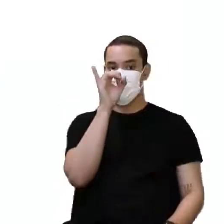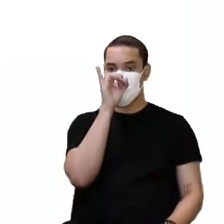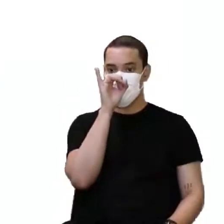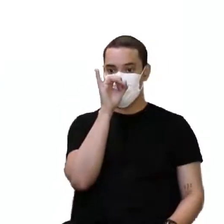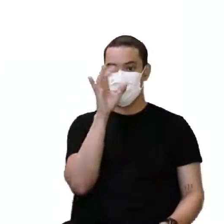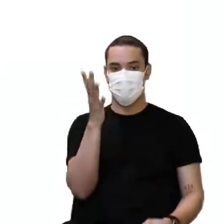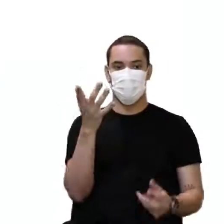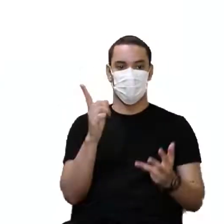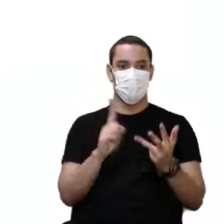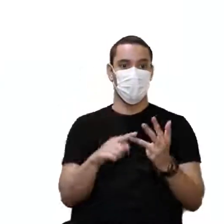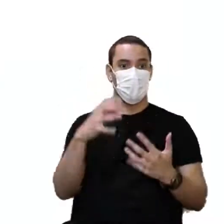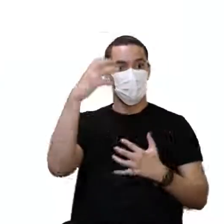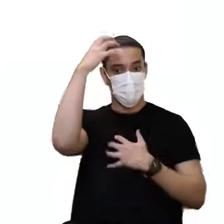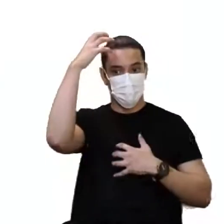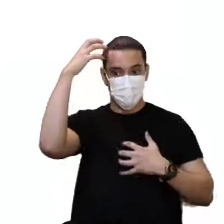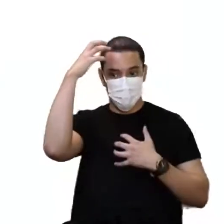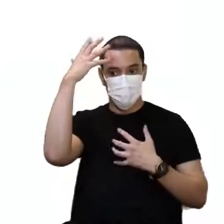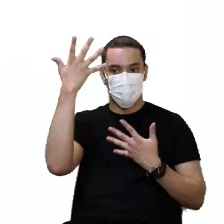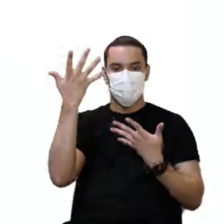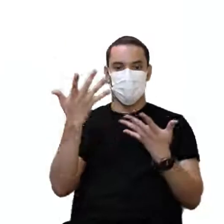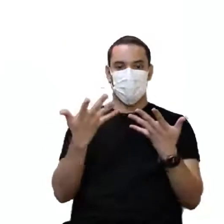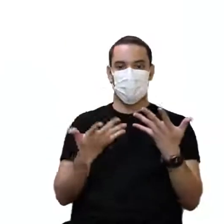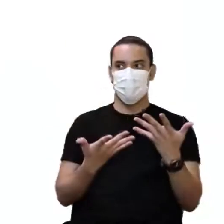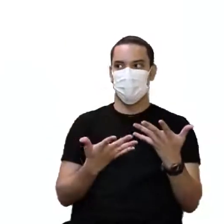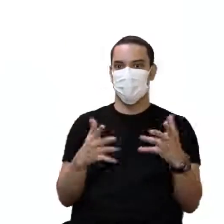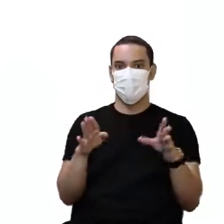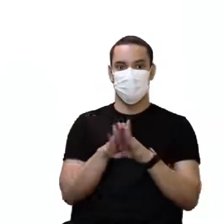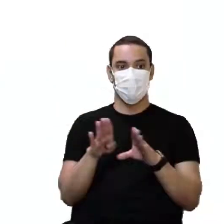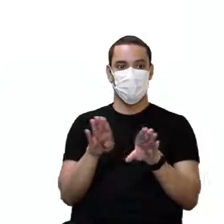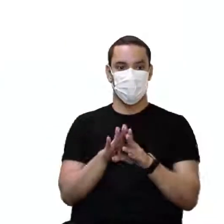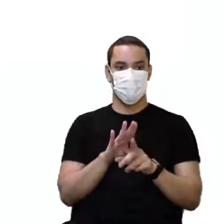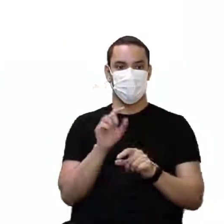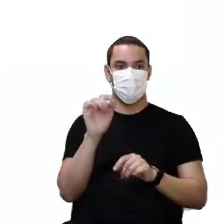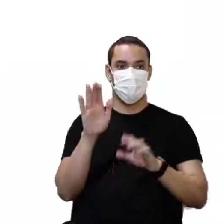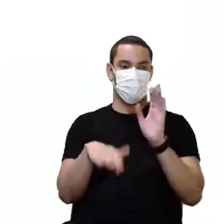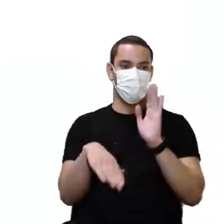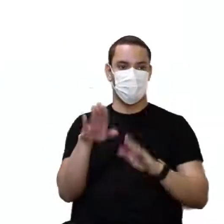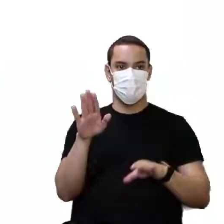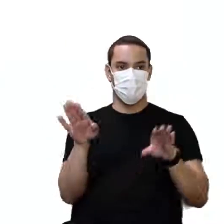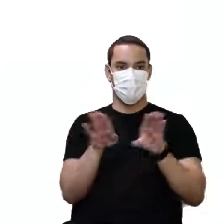porco, né, macaco, tá? As pobrezinhas das